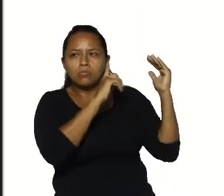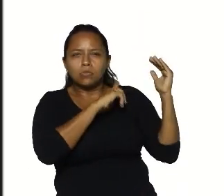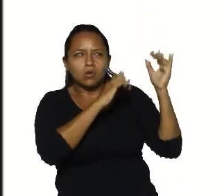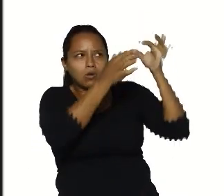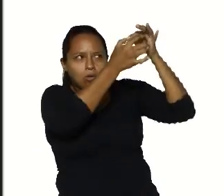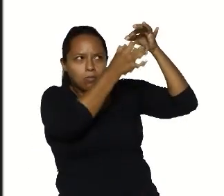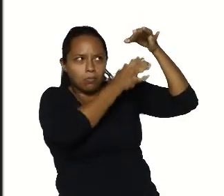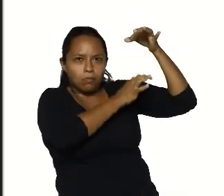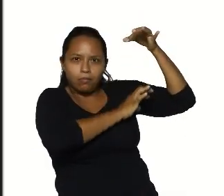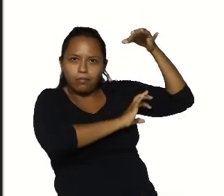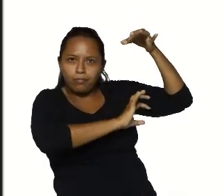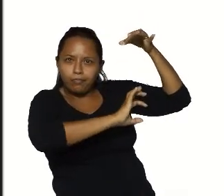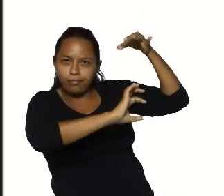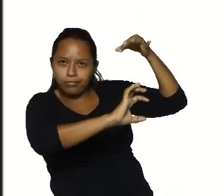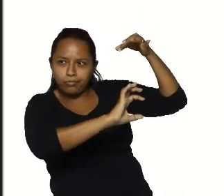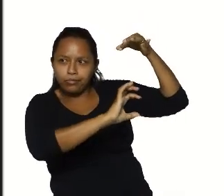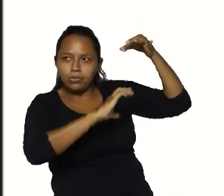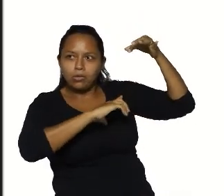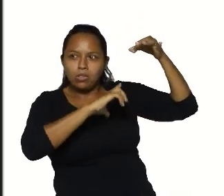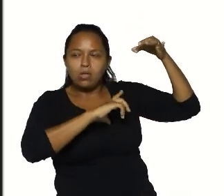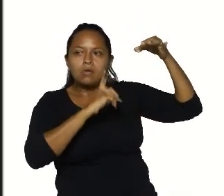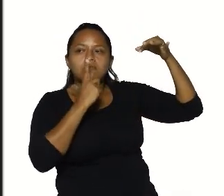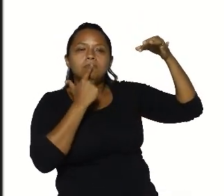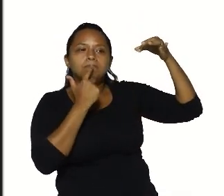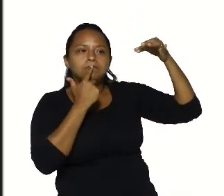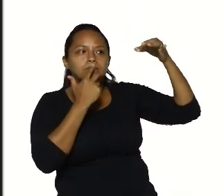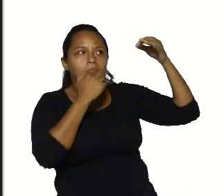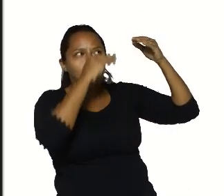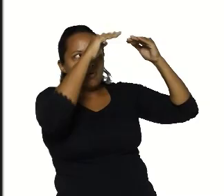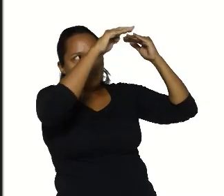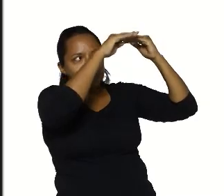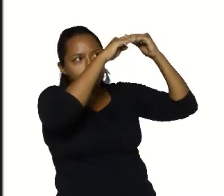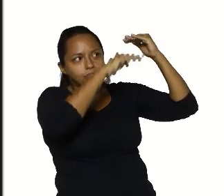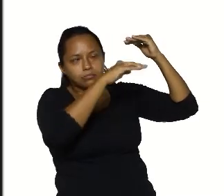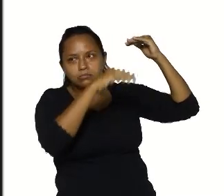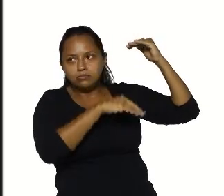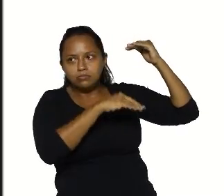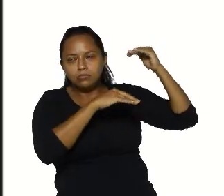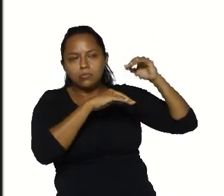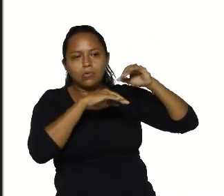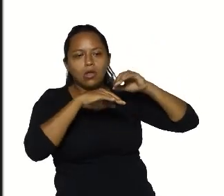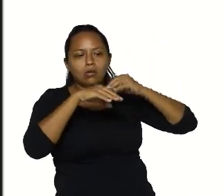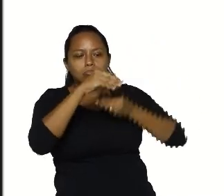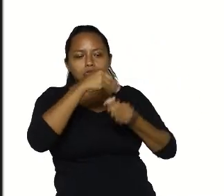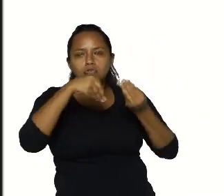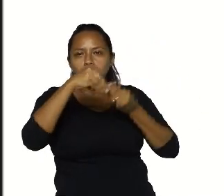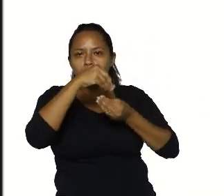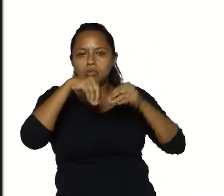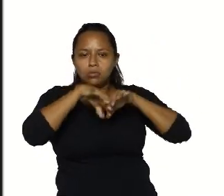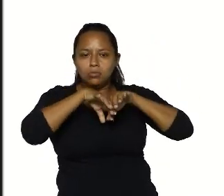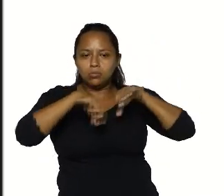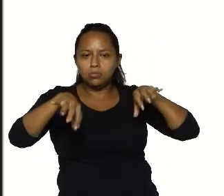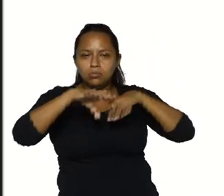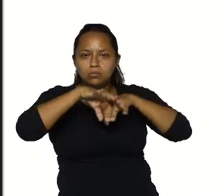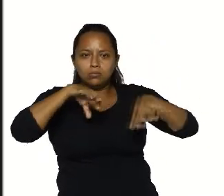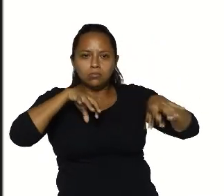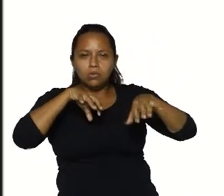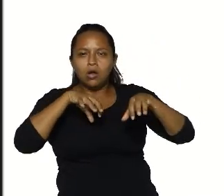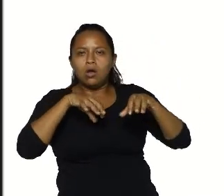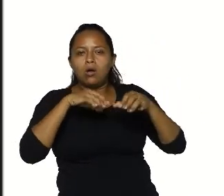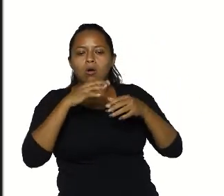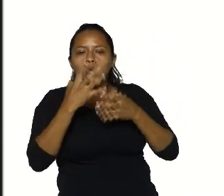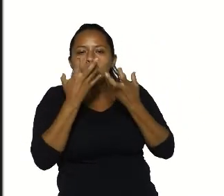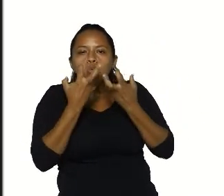de ensaio e o sangue, após ter sofrido um processo de separação de misturas, chamado de